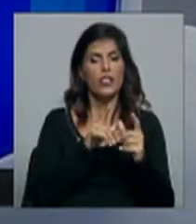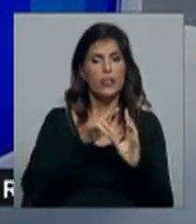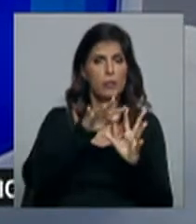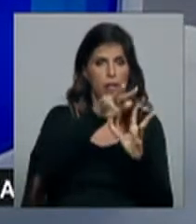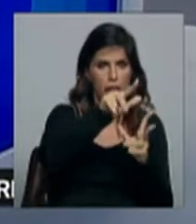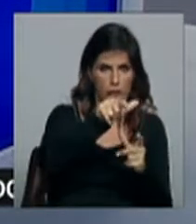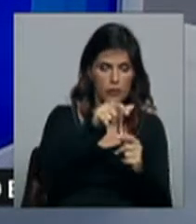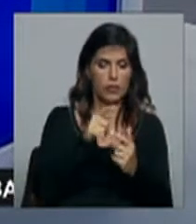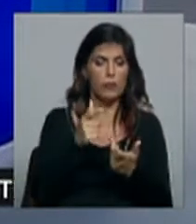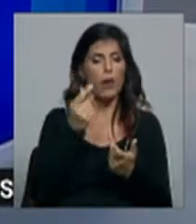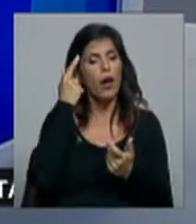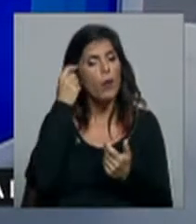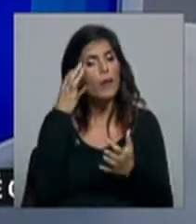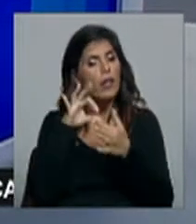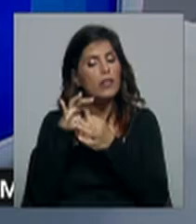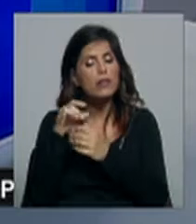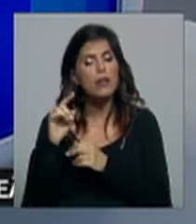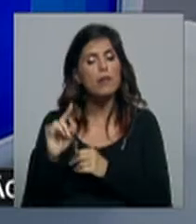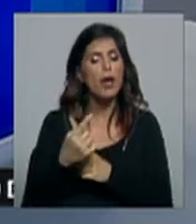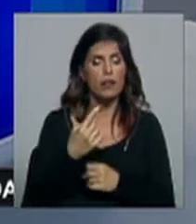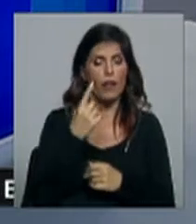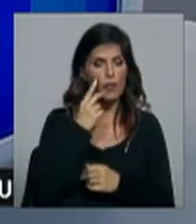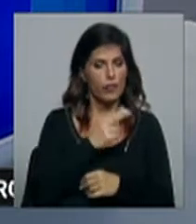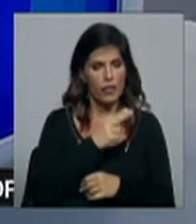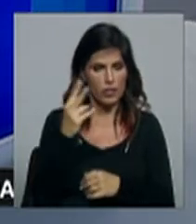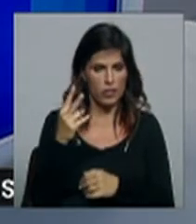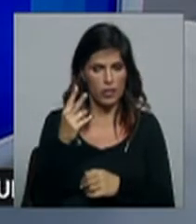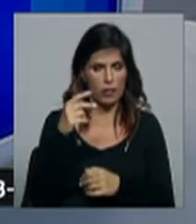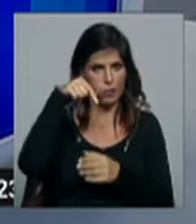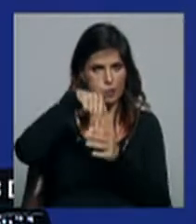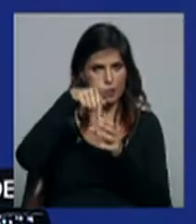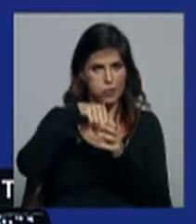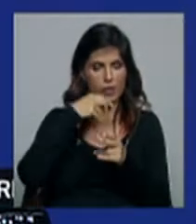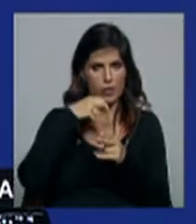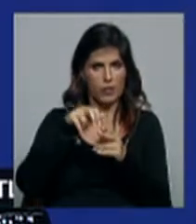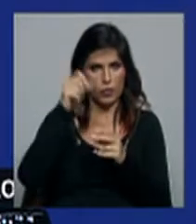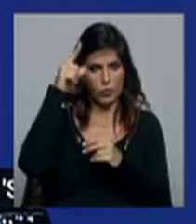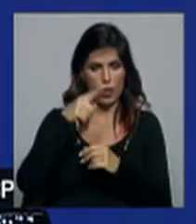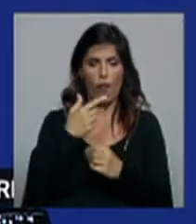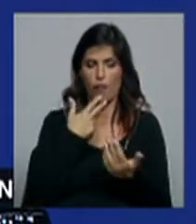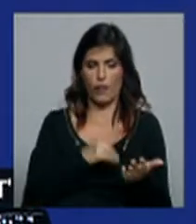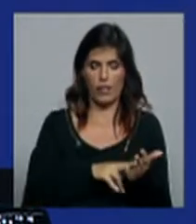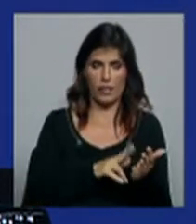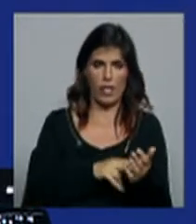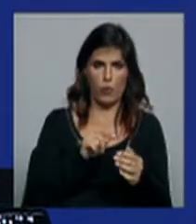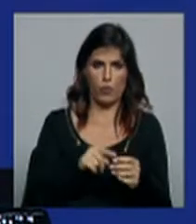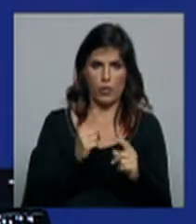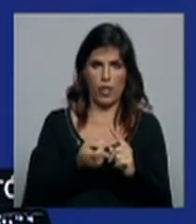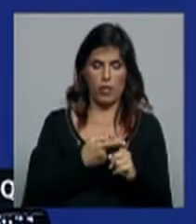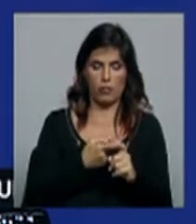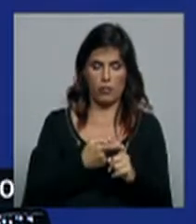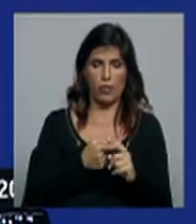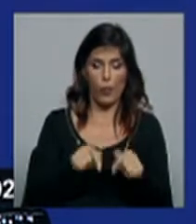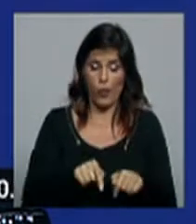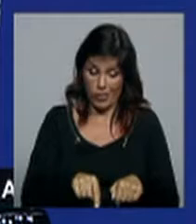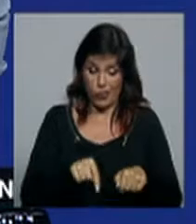E para compreender esta ligação temos de viajar até à intimidade energética do Sol. É verdade, hoje é uma edição toda ela repleta